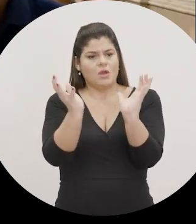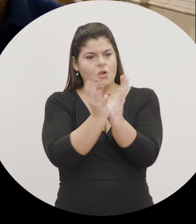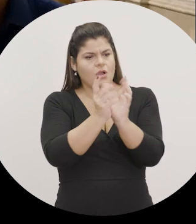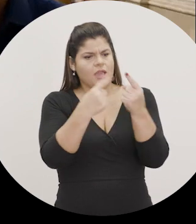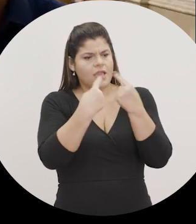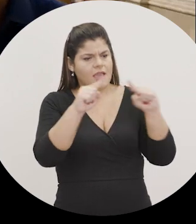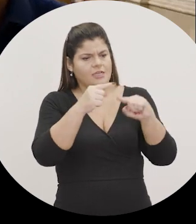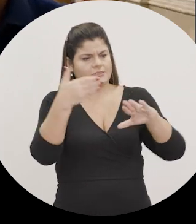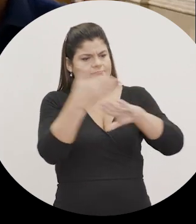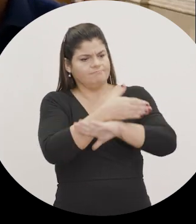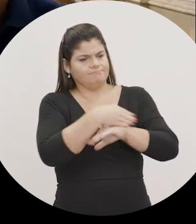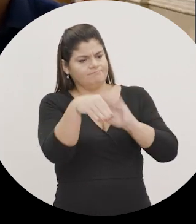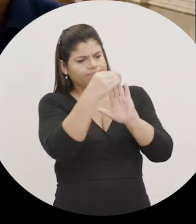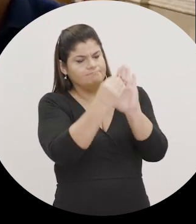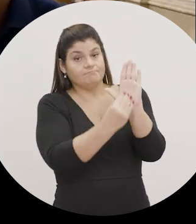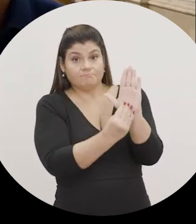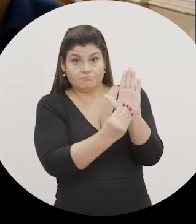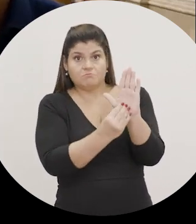orquestrá-la, né? Em